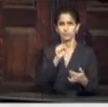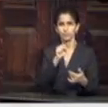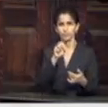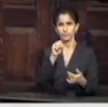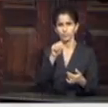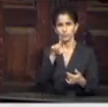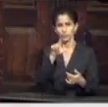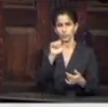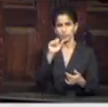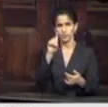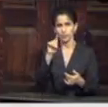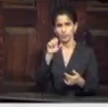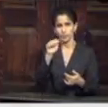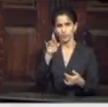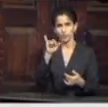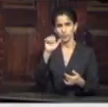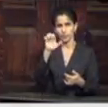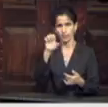do PSC,